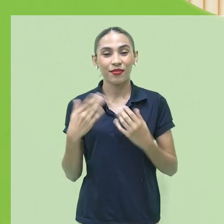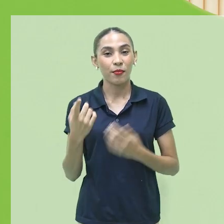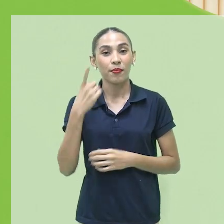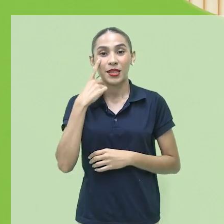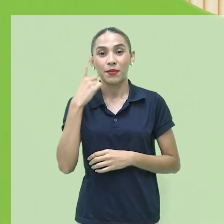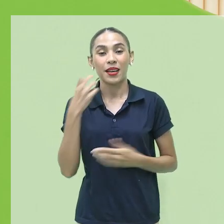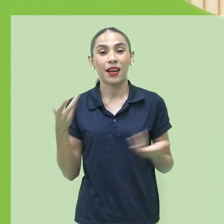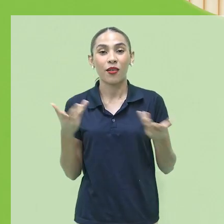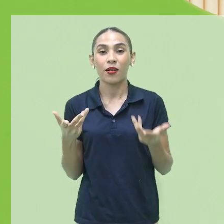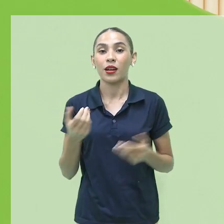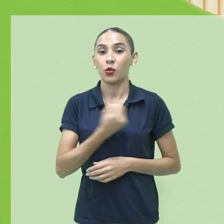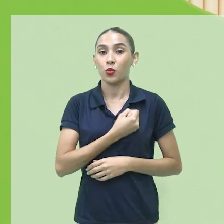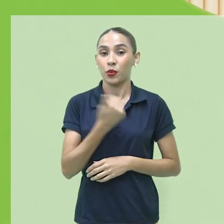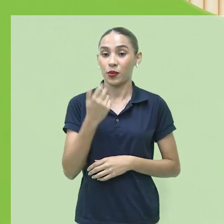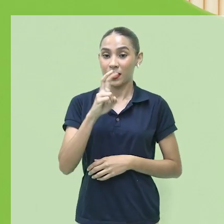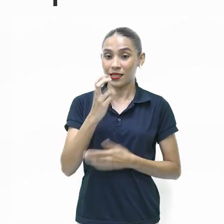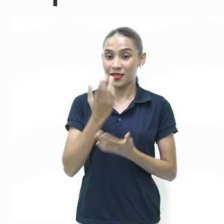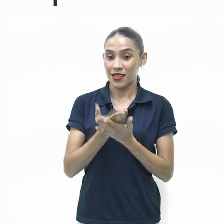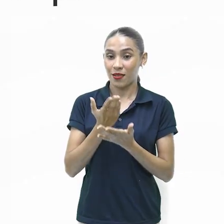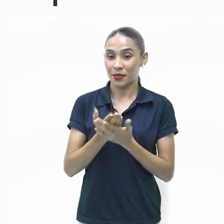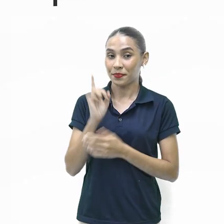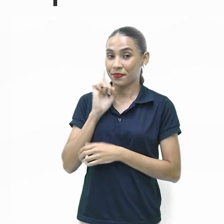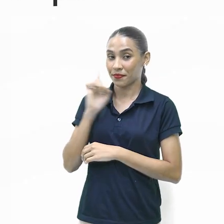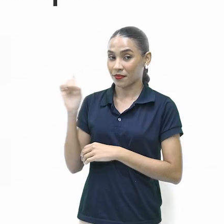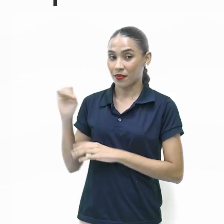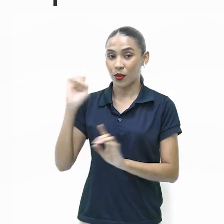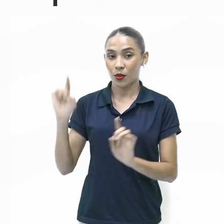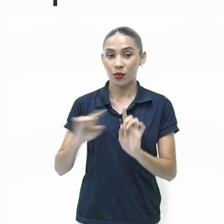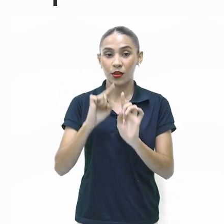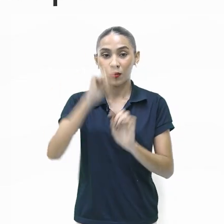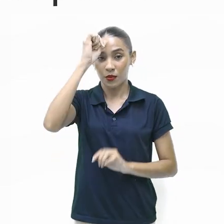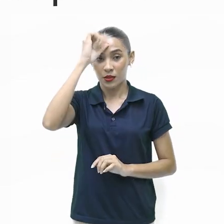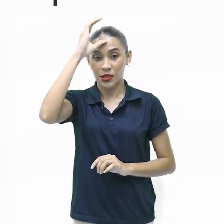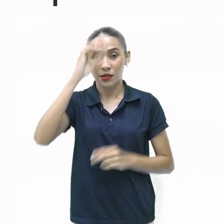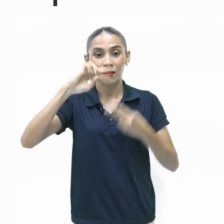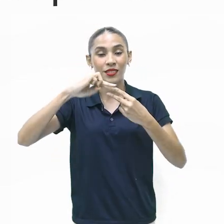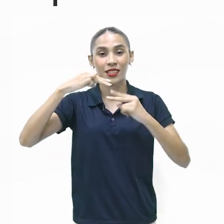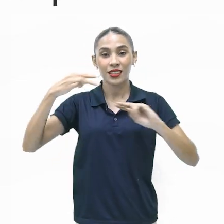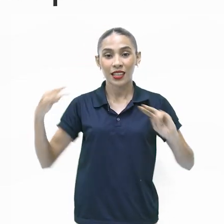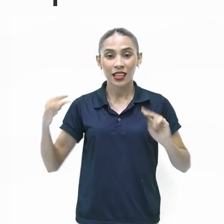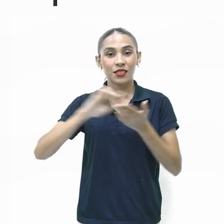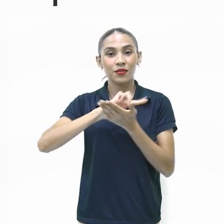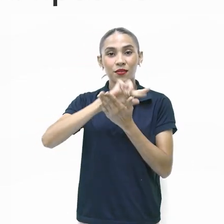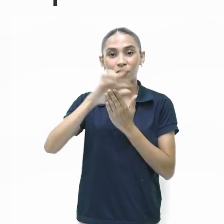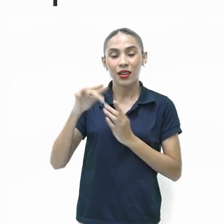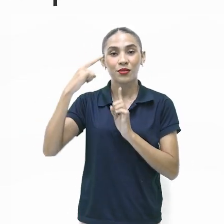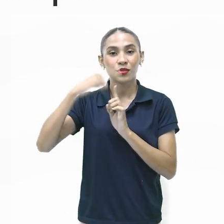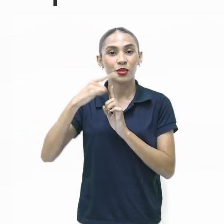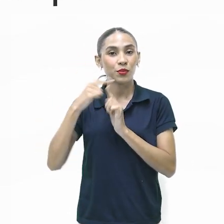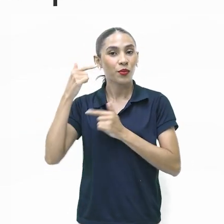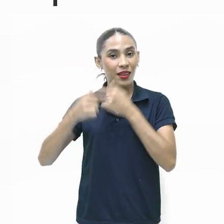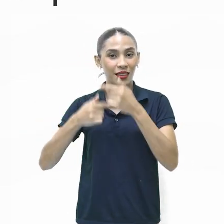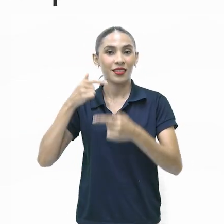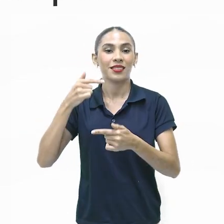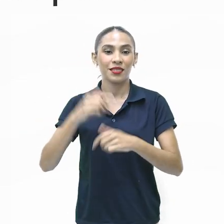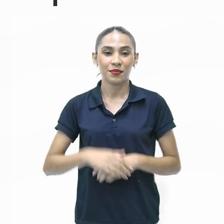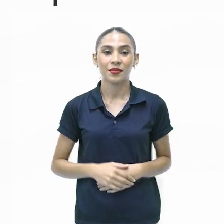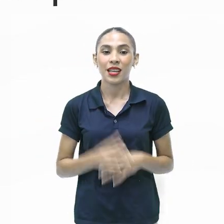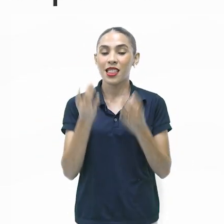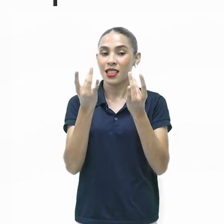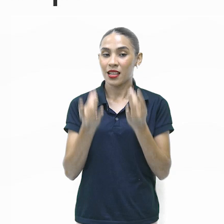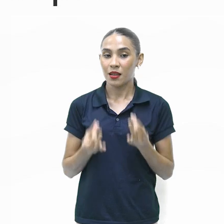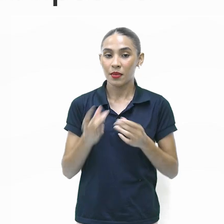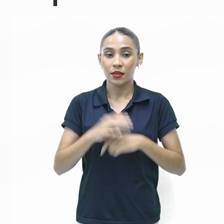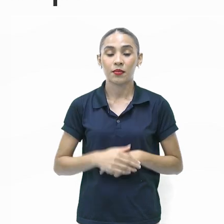Biologia. Vamos observar agora a aula de número 15. Objeto de conhecimento, genética e outros tipos de